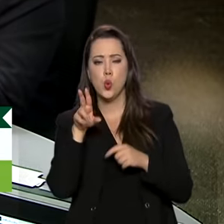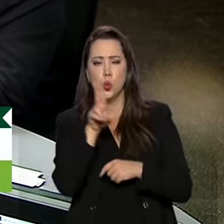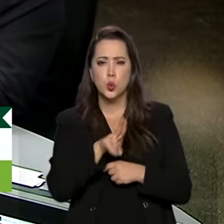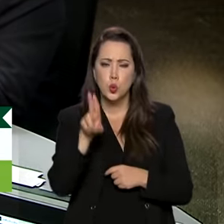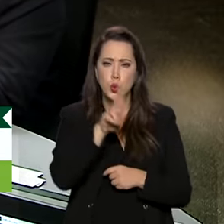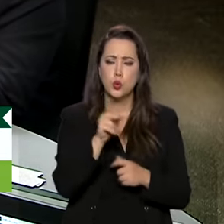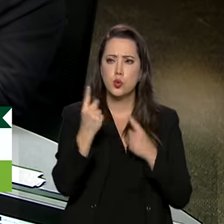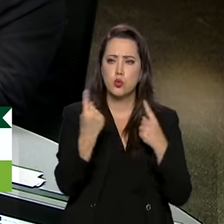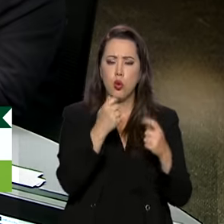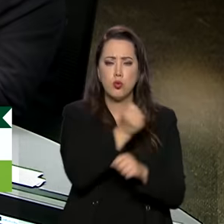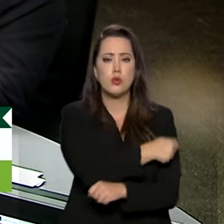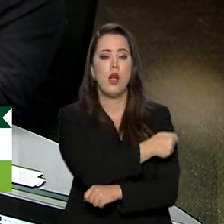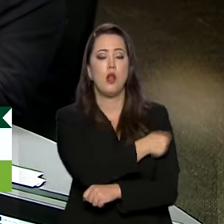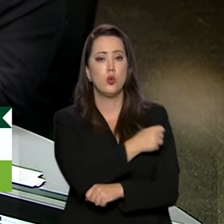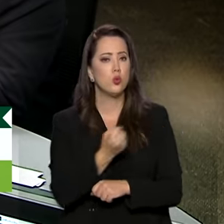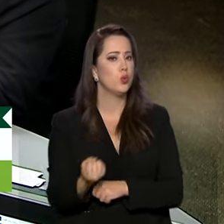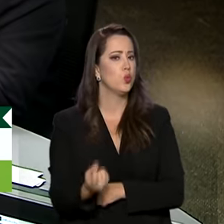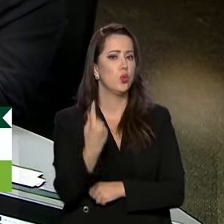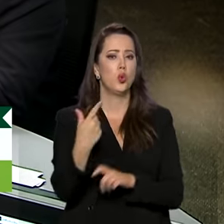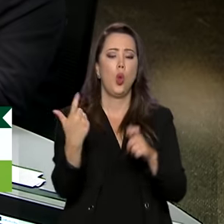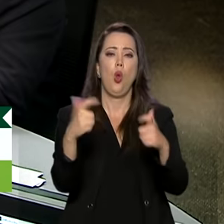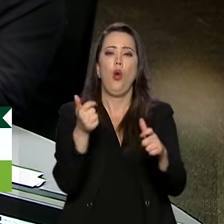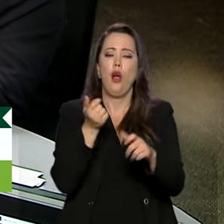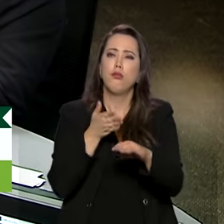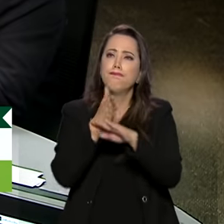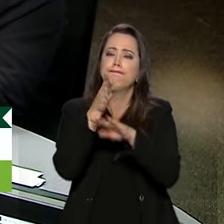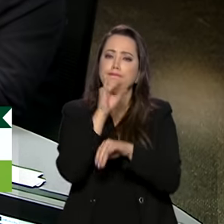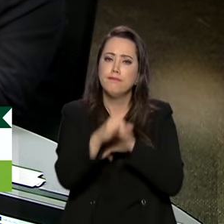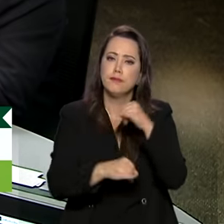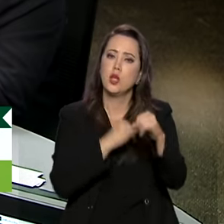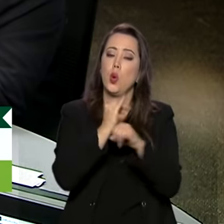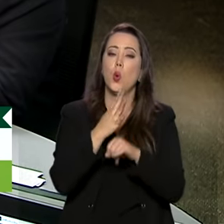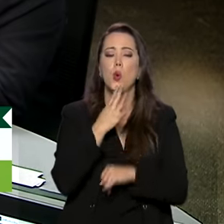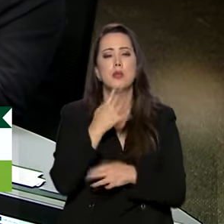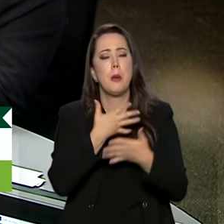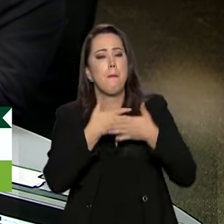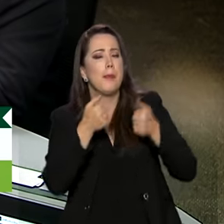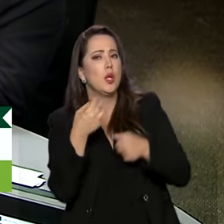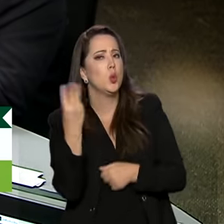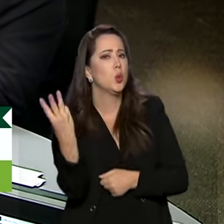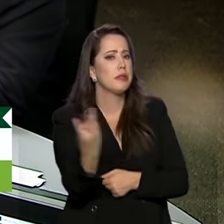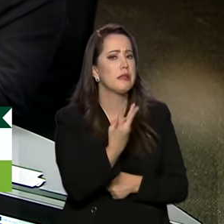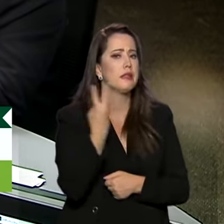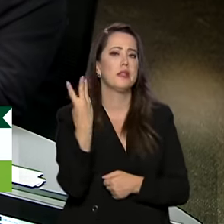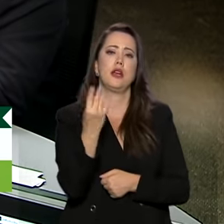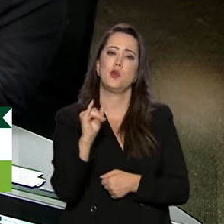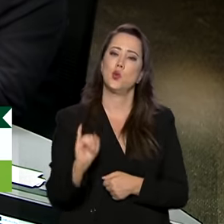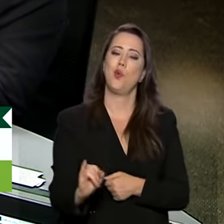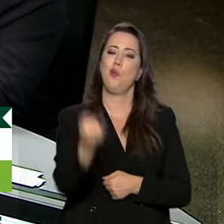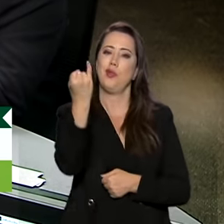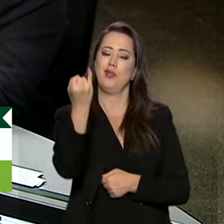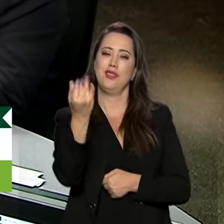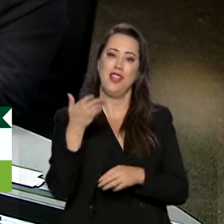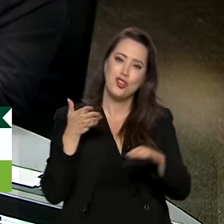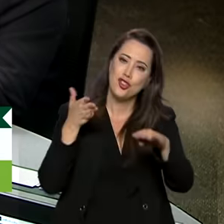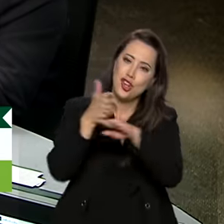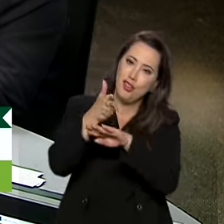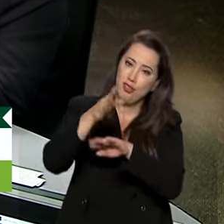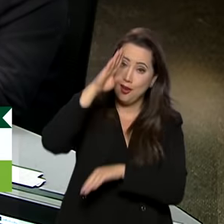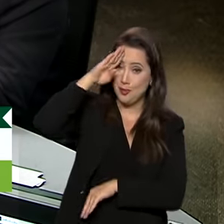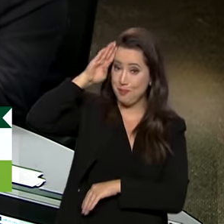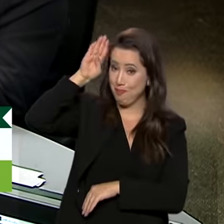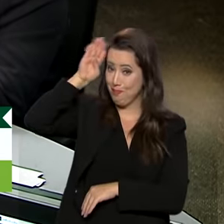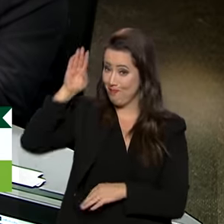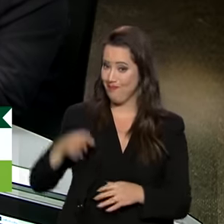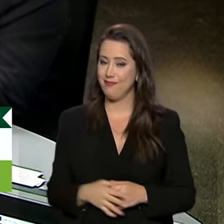dos usuários o portal acesso único vai ajudar quem quer conhecer melhor essas três oportunidades de ingressar em um